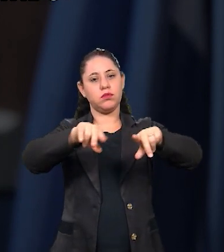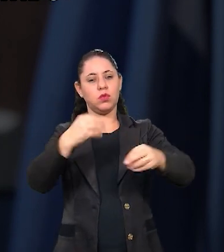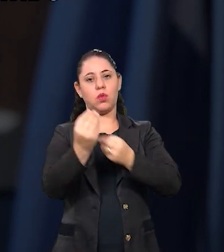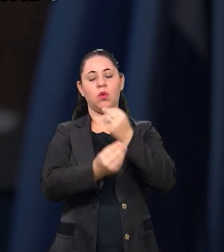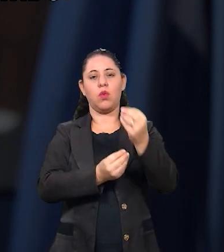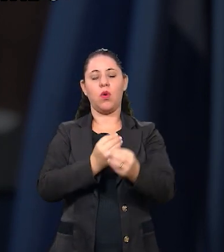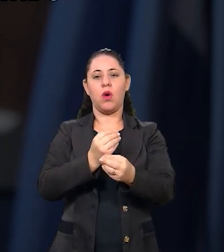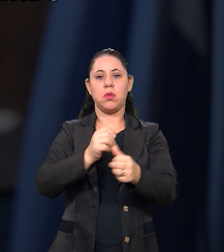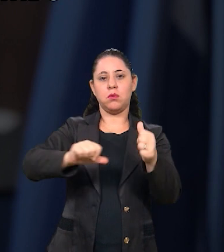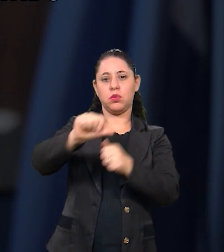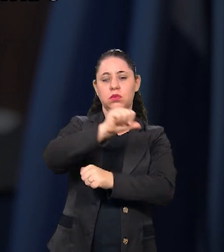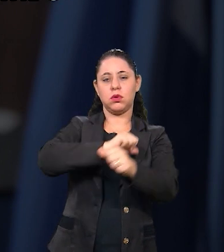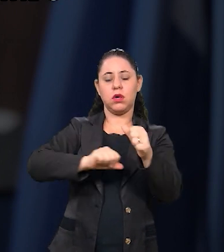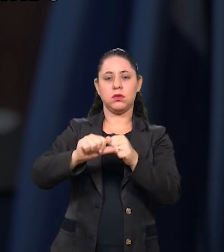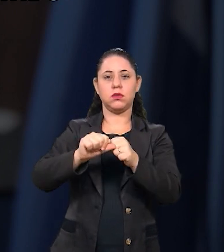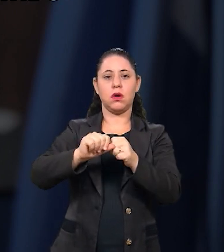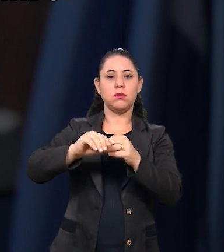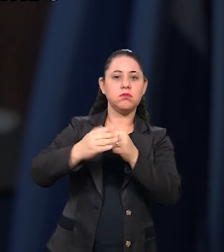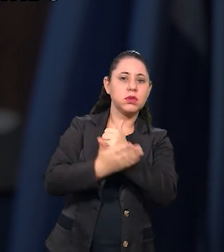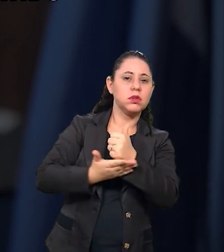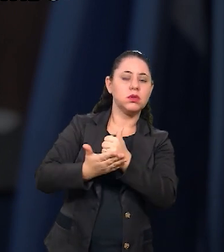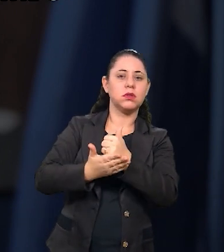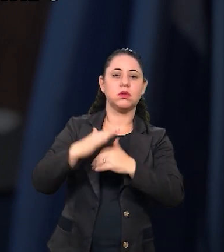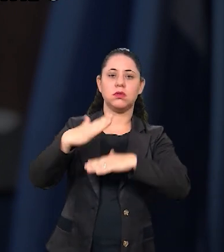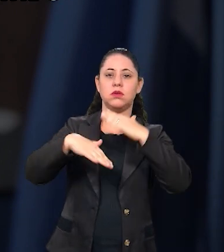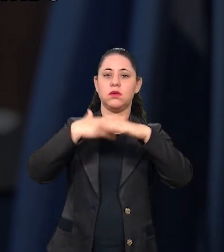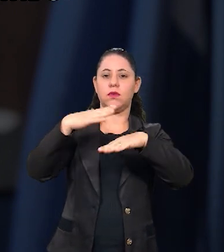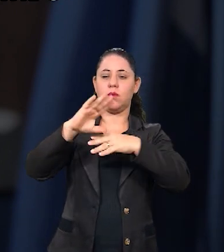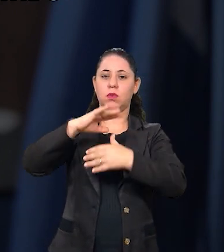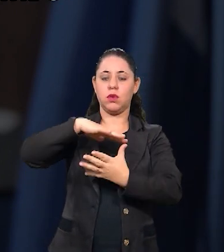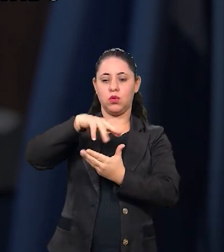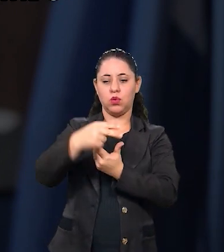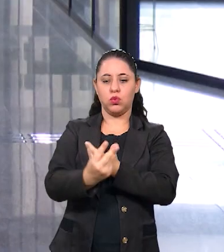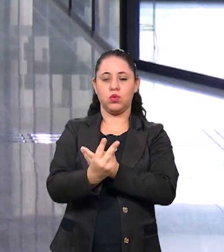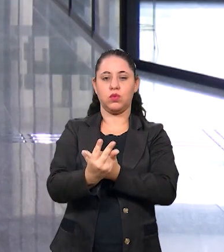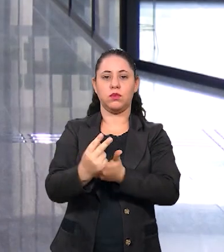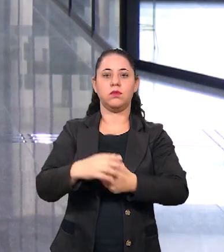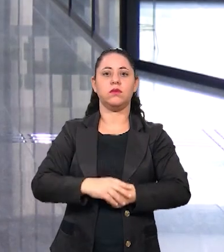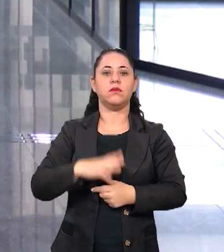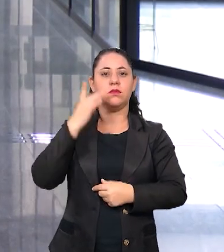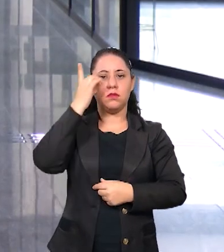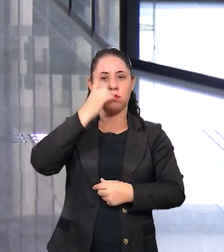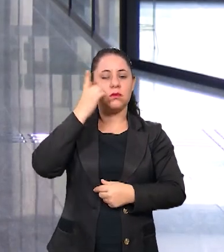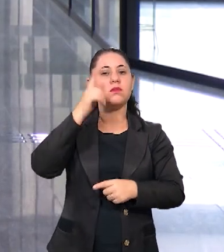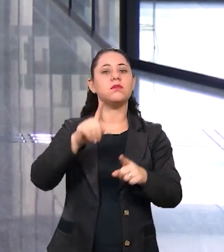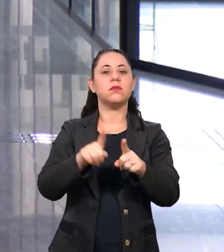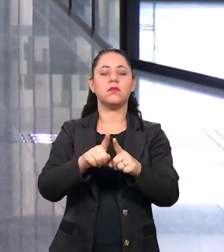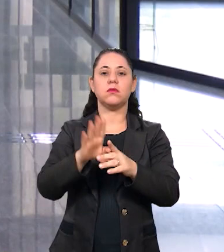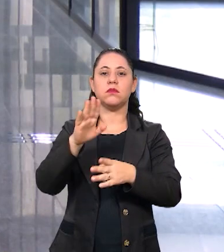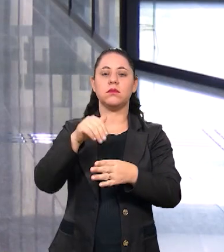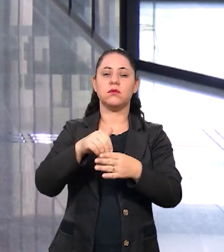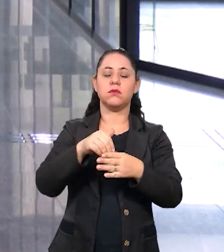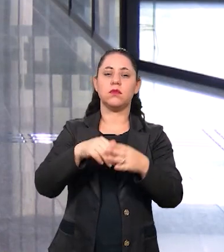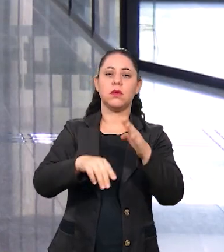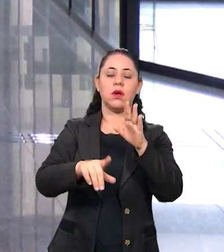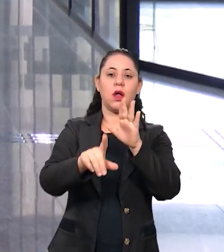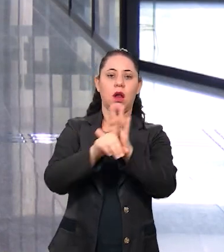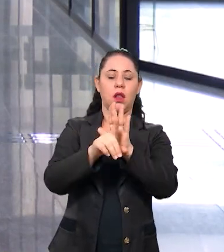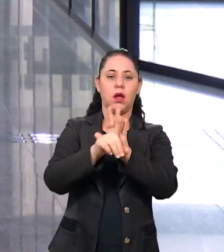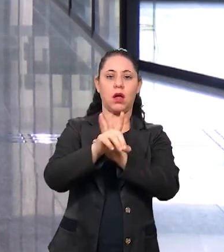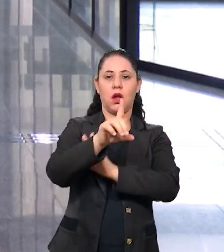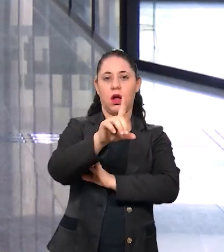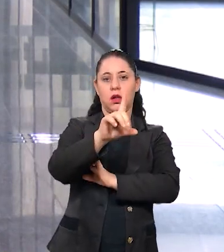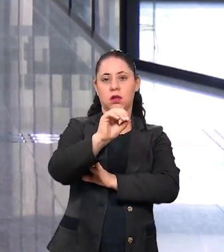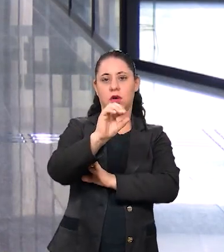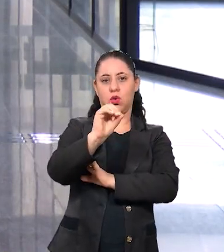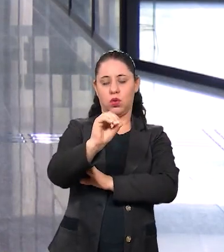como motores das mudanças e desenvolvimento sustentável. Os deputados também votaram a Lei Orçamentária